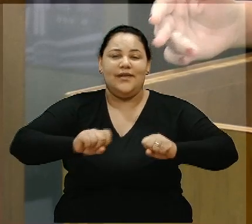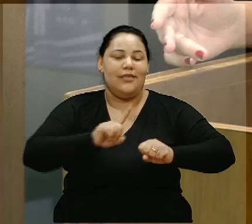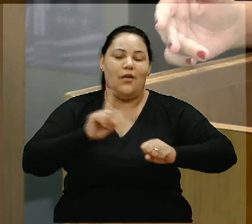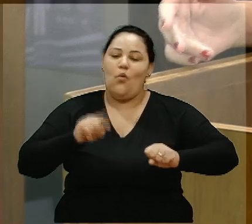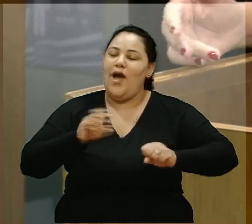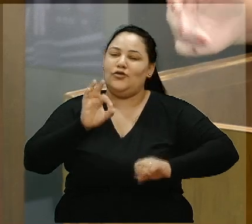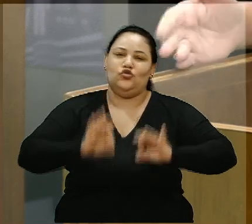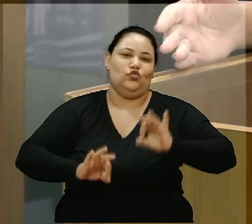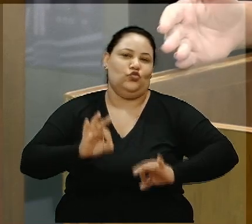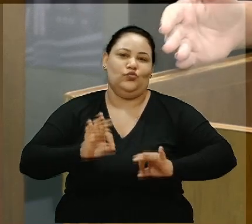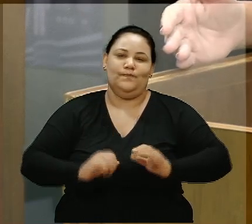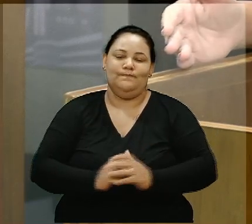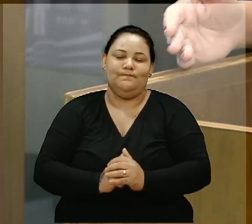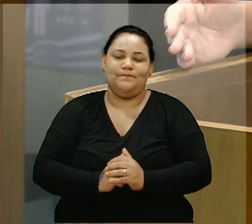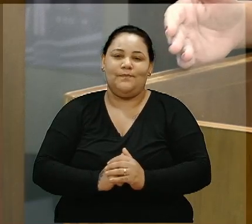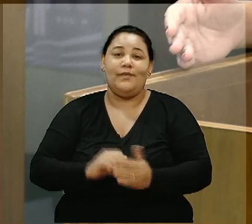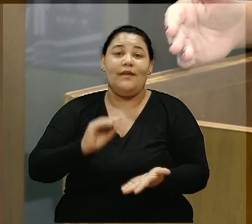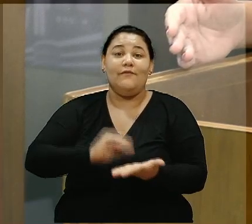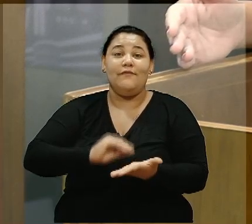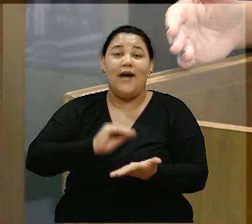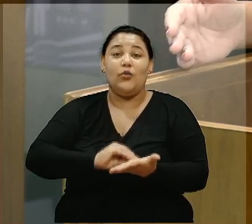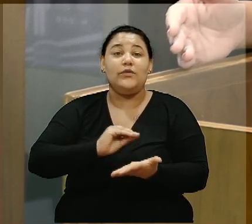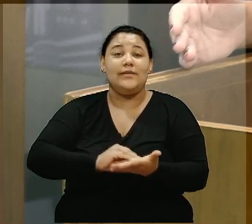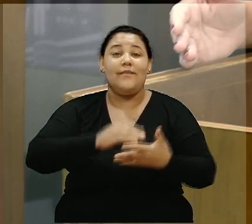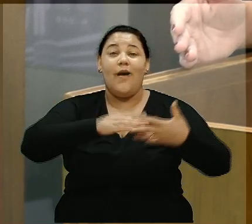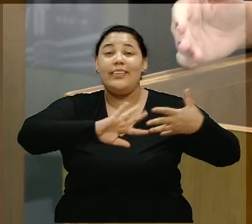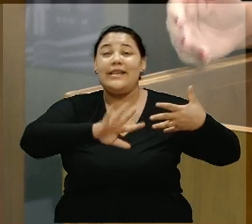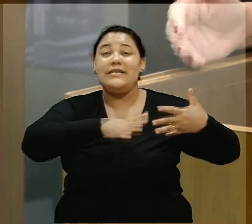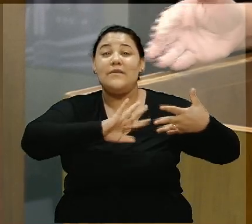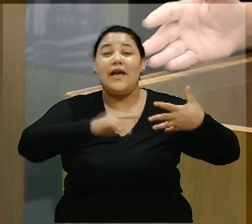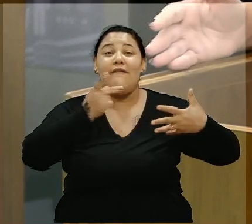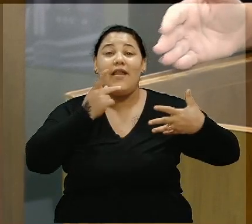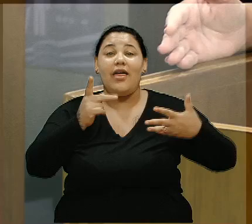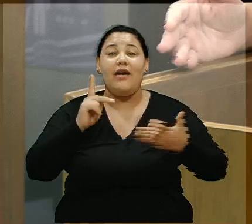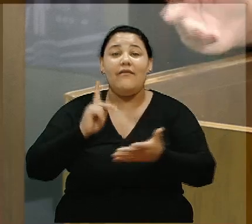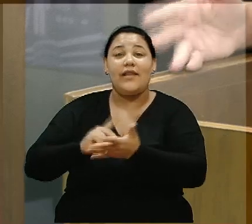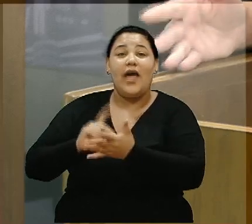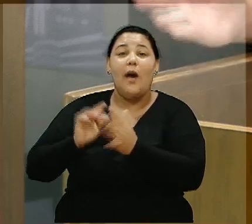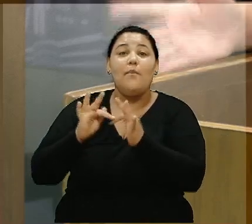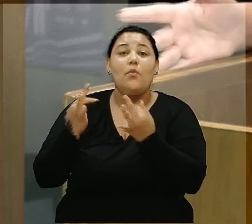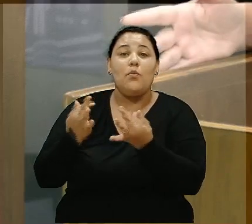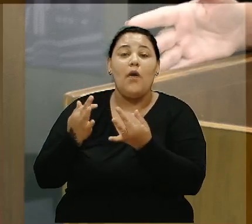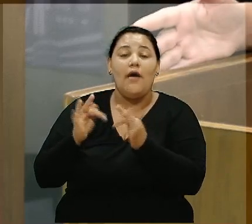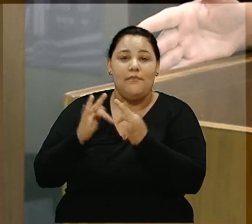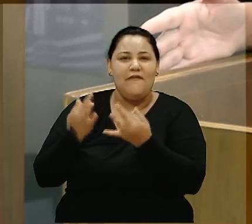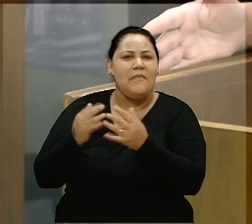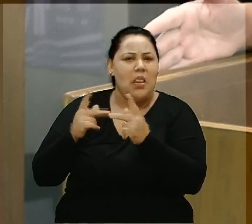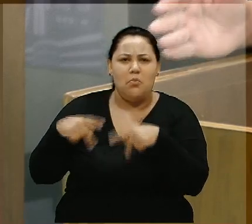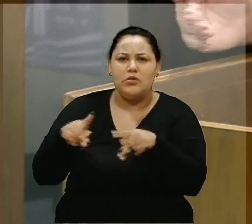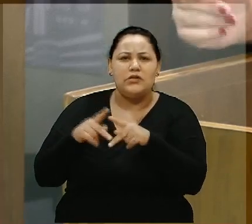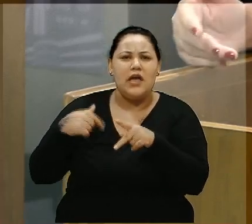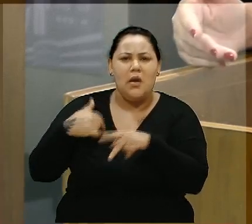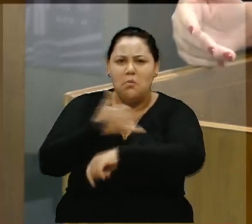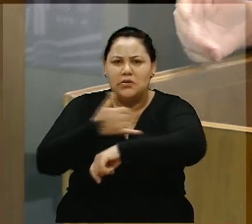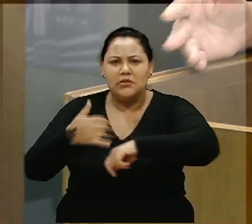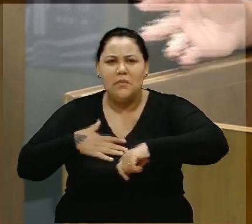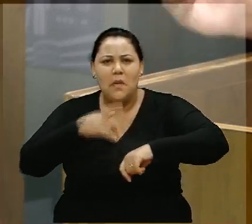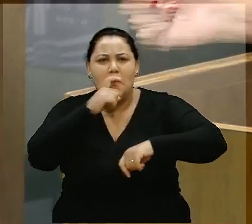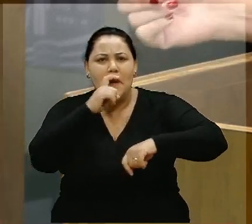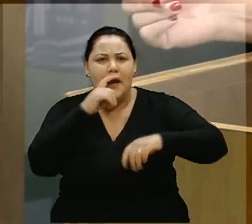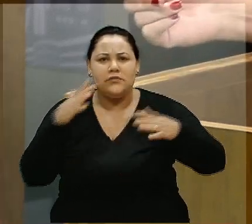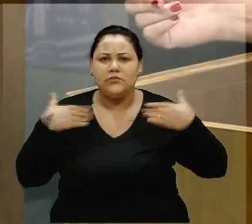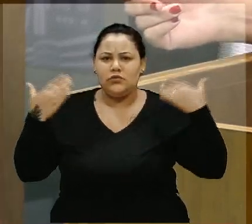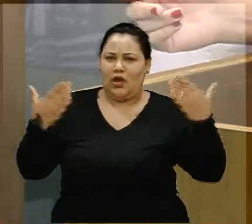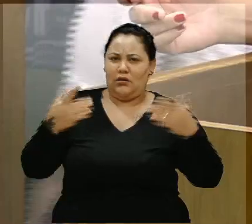disse, falta transparência para a população. Porque eu passei por ali, o meu pai estava dirigindo, e daí ele já assustado, porque